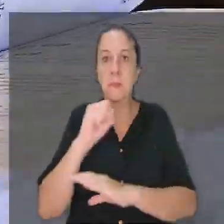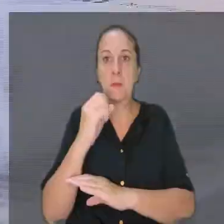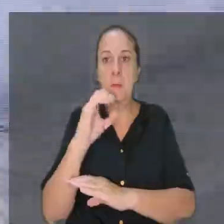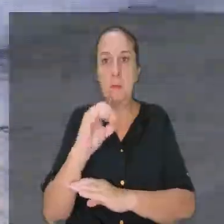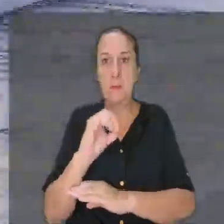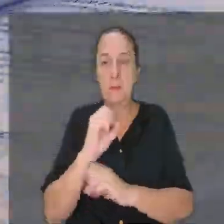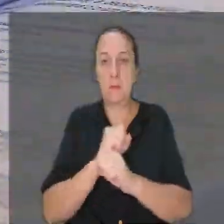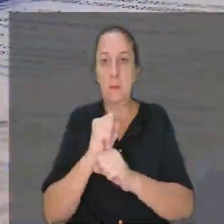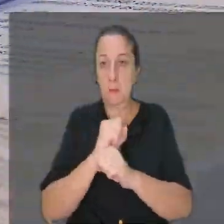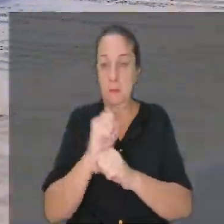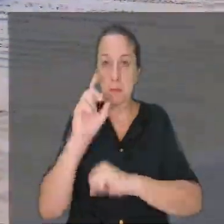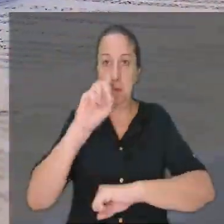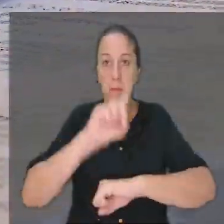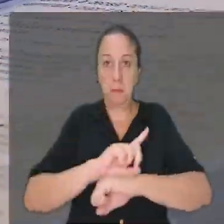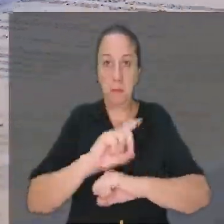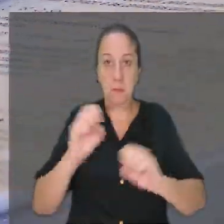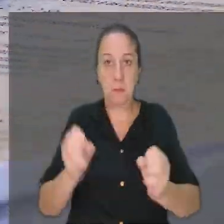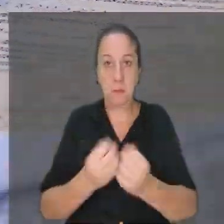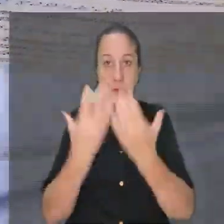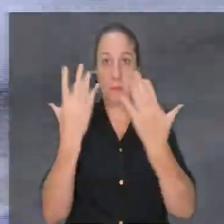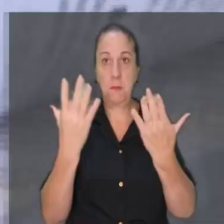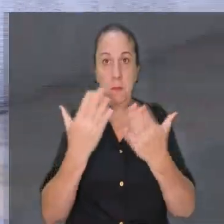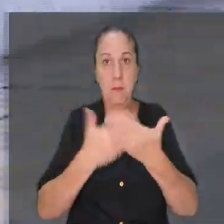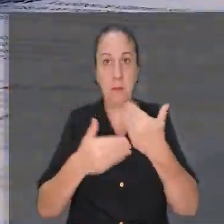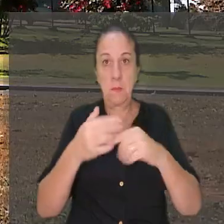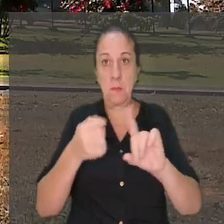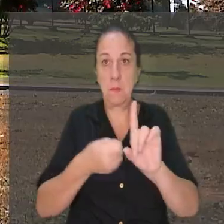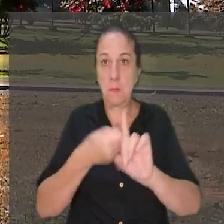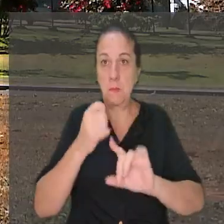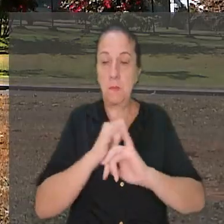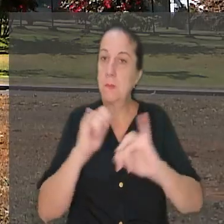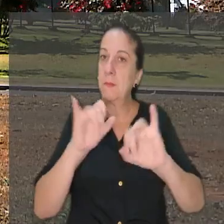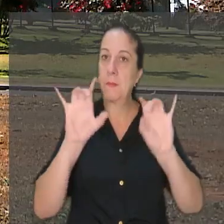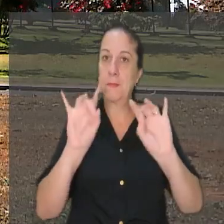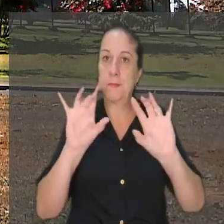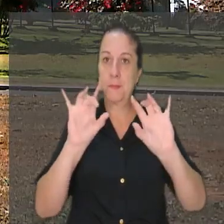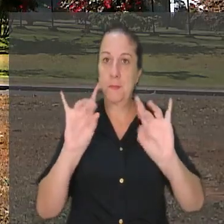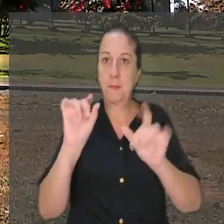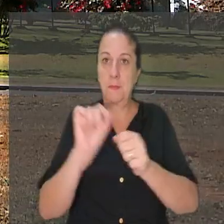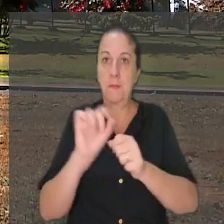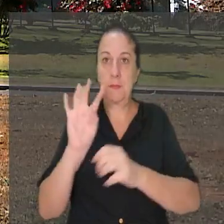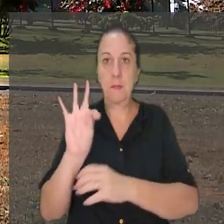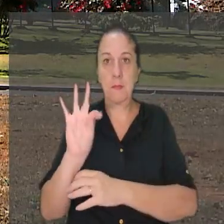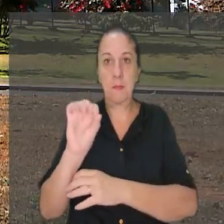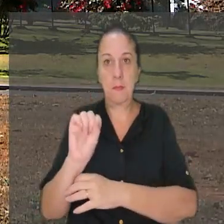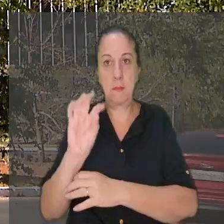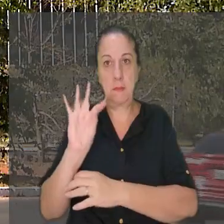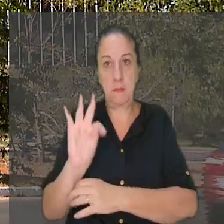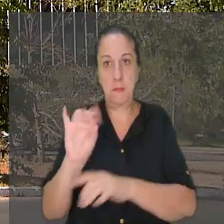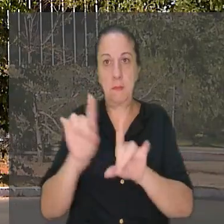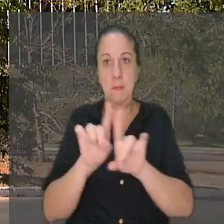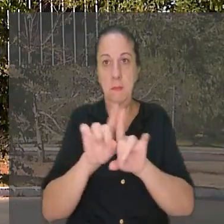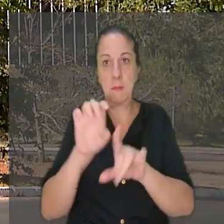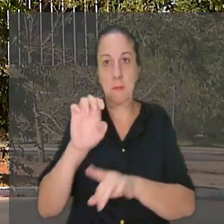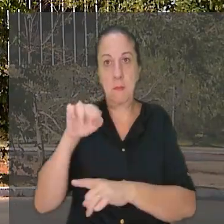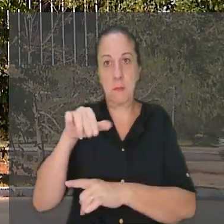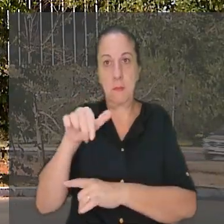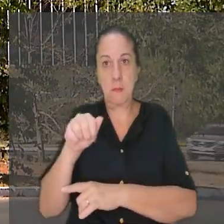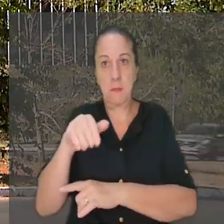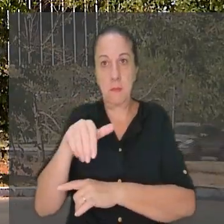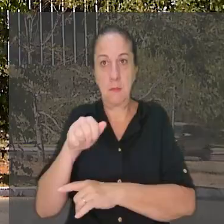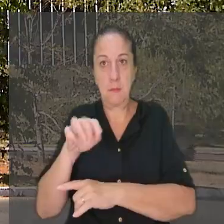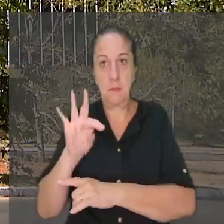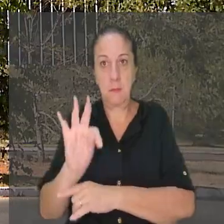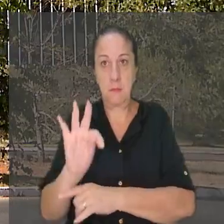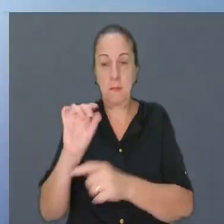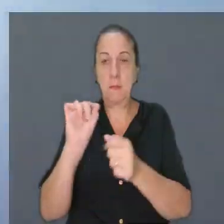anos. A data vai ser celebrada durante todo o mês com uma programação especial promovida pelo TST e pela ENAMAT.